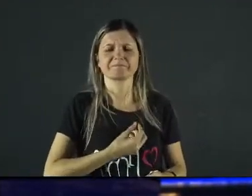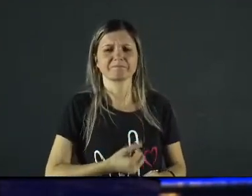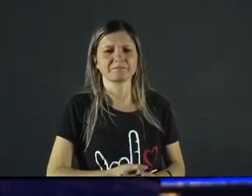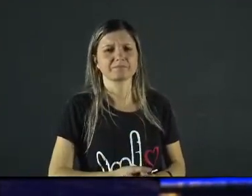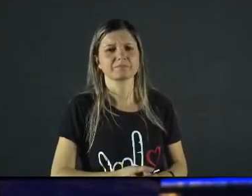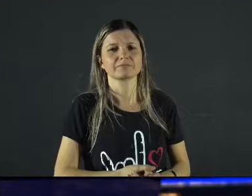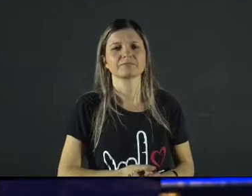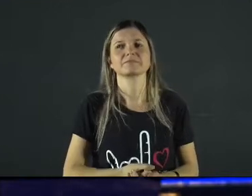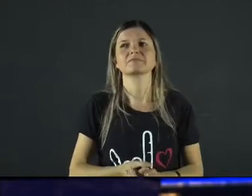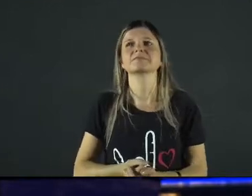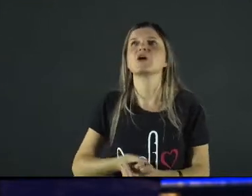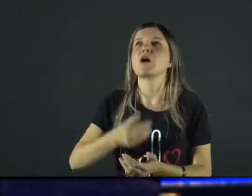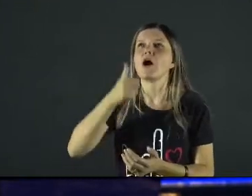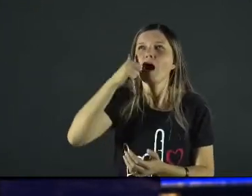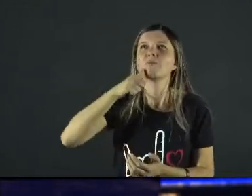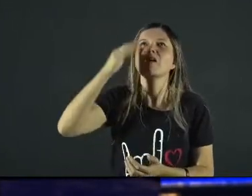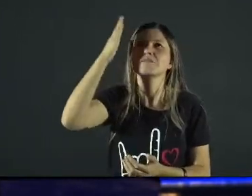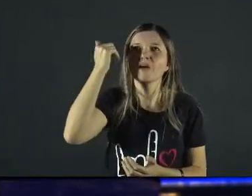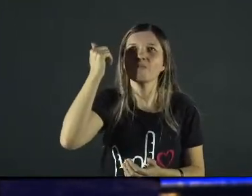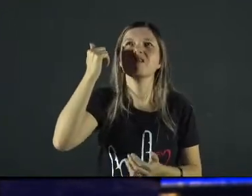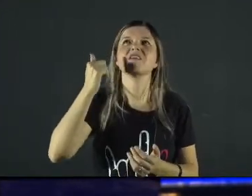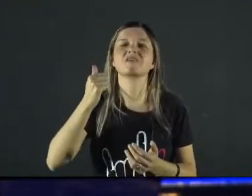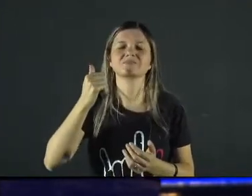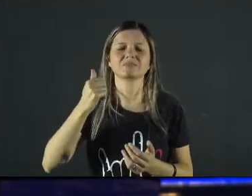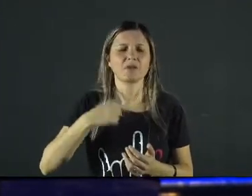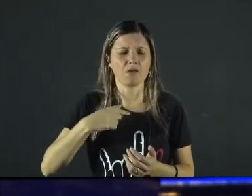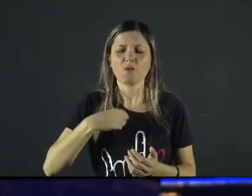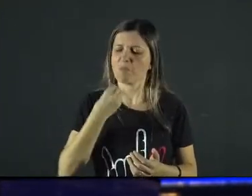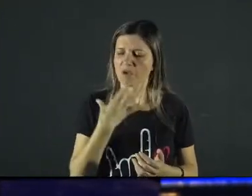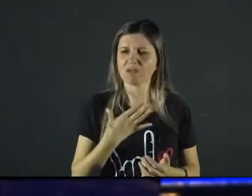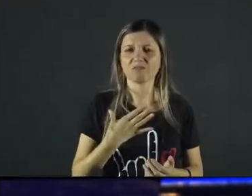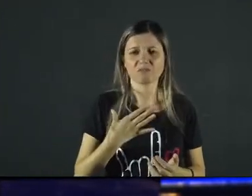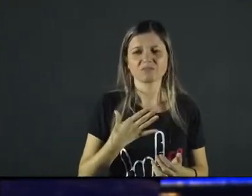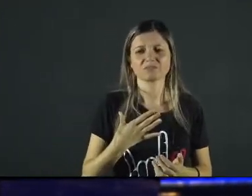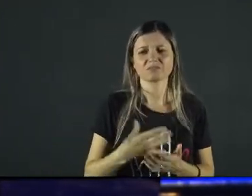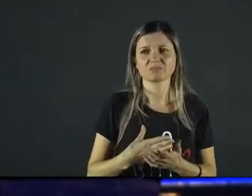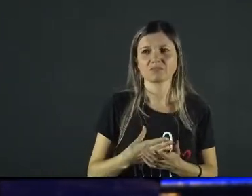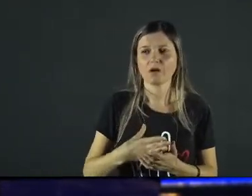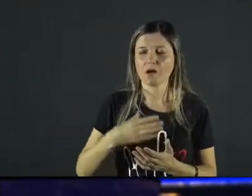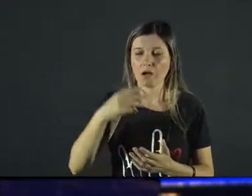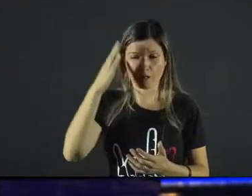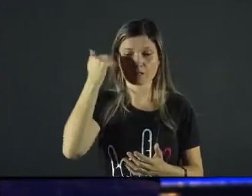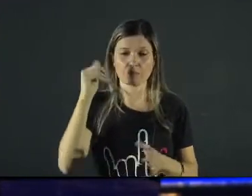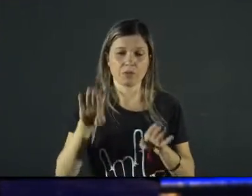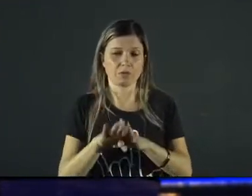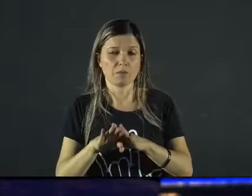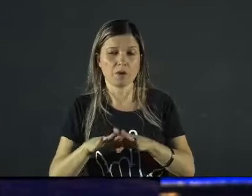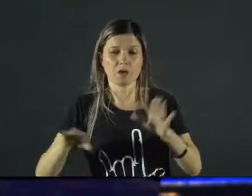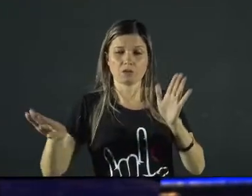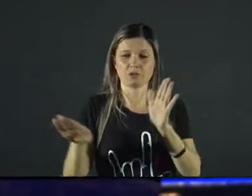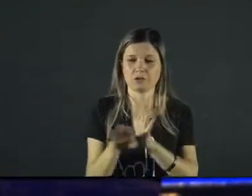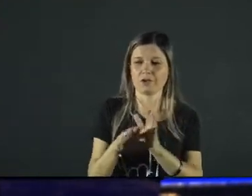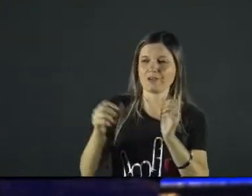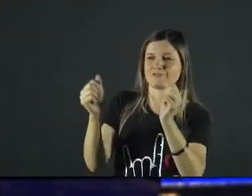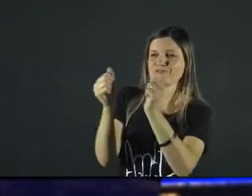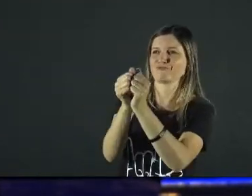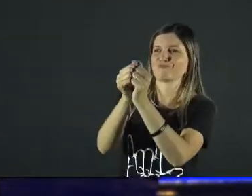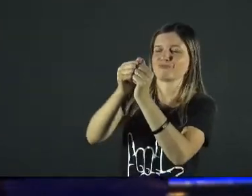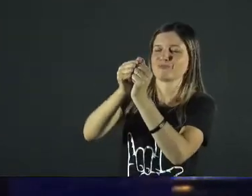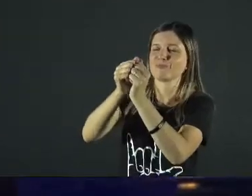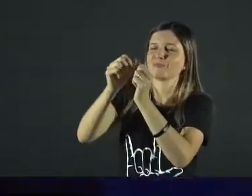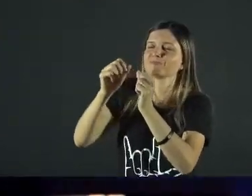Aquela mulher sabia o que ela estava dizendo, ela sabia que quando ela chegasse ali junto do profeta,